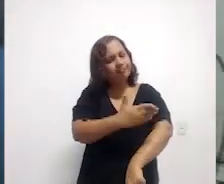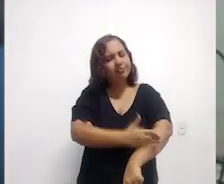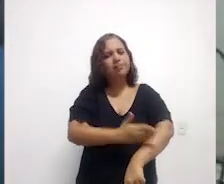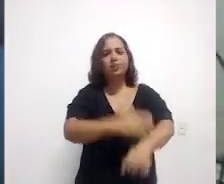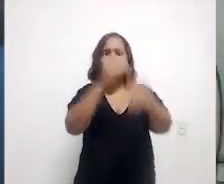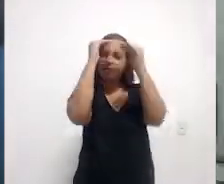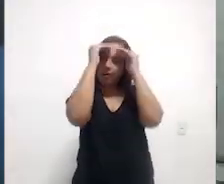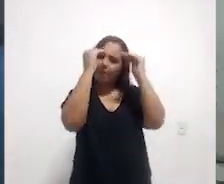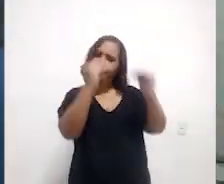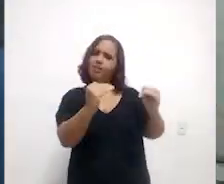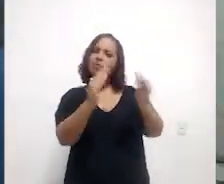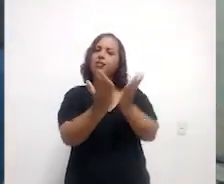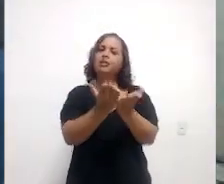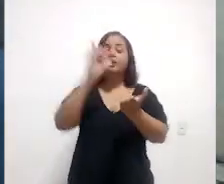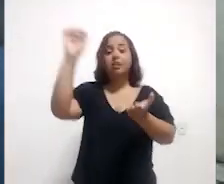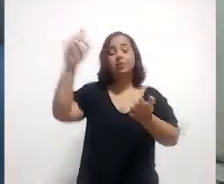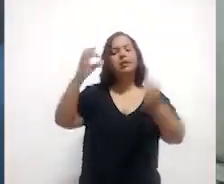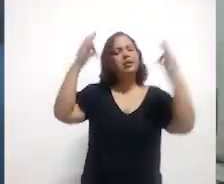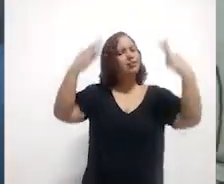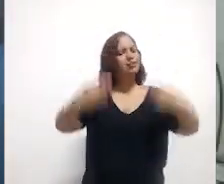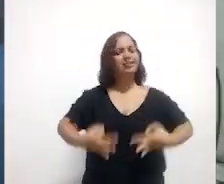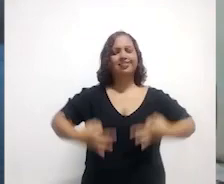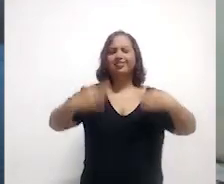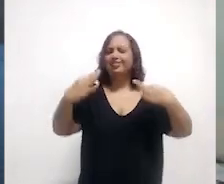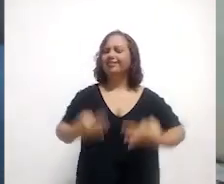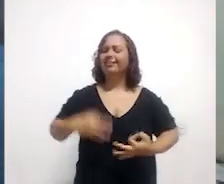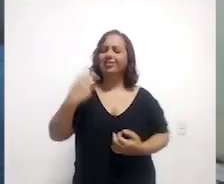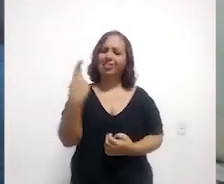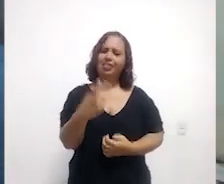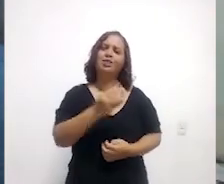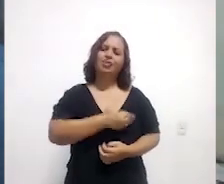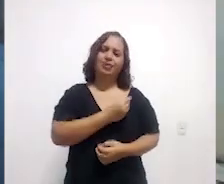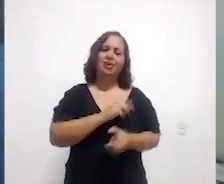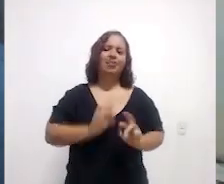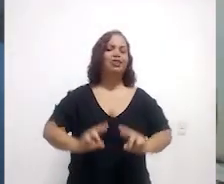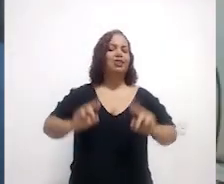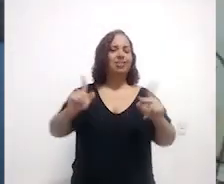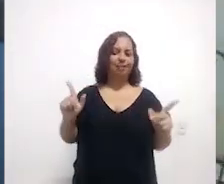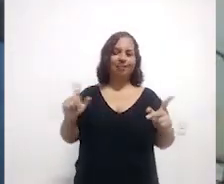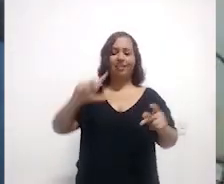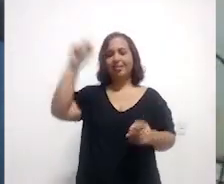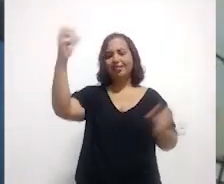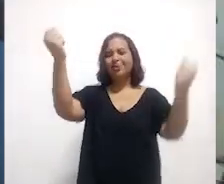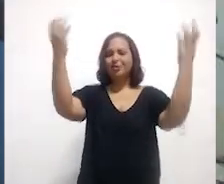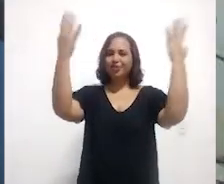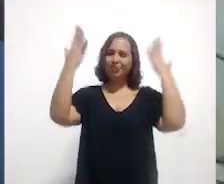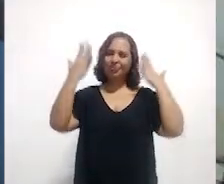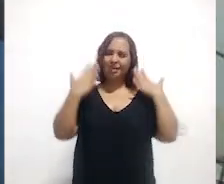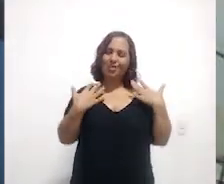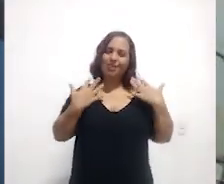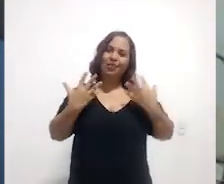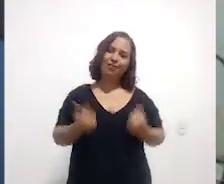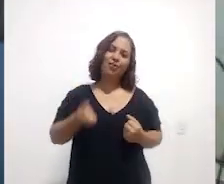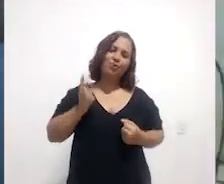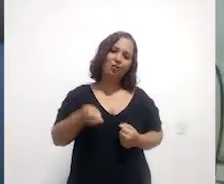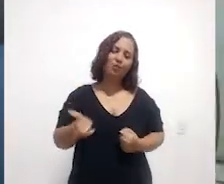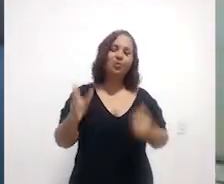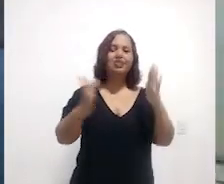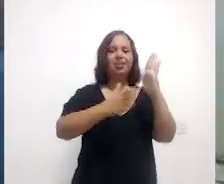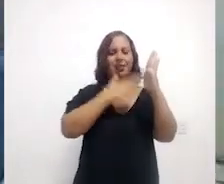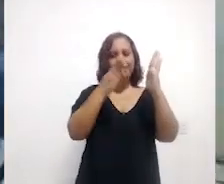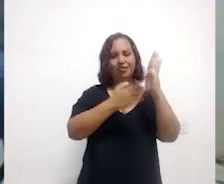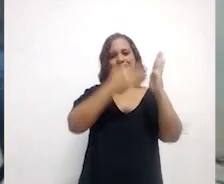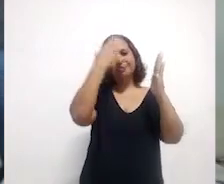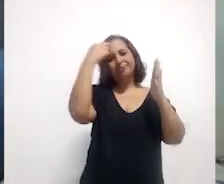elas, e com certeza a tua vida vai ser diferente. Que Deus nos abençoe. Vamos seguir louvando ao